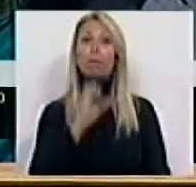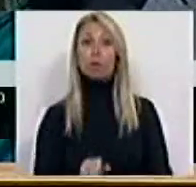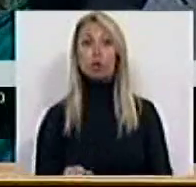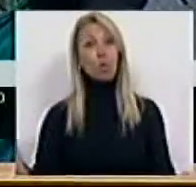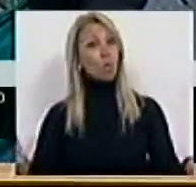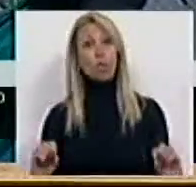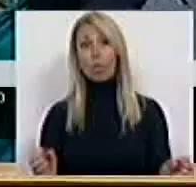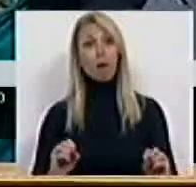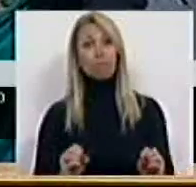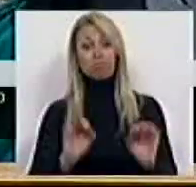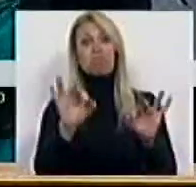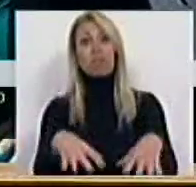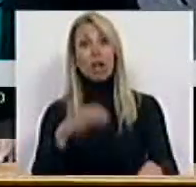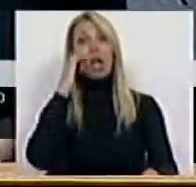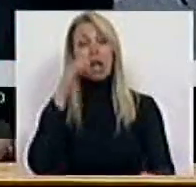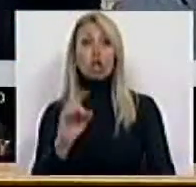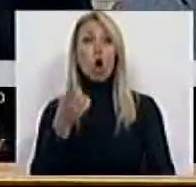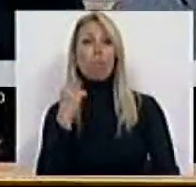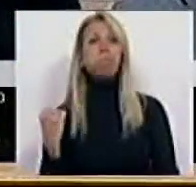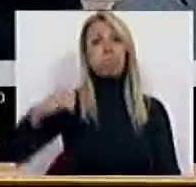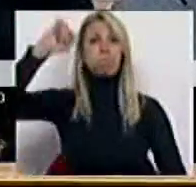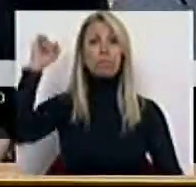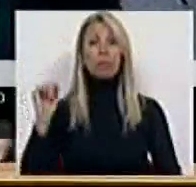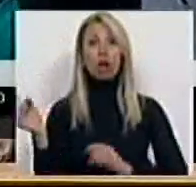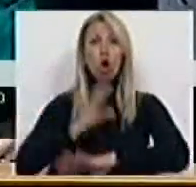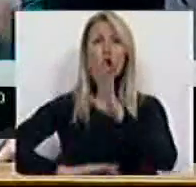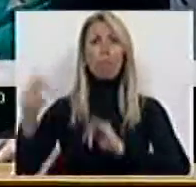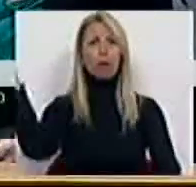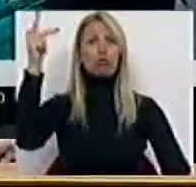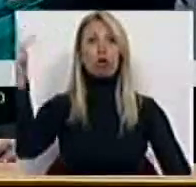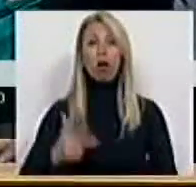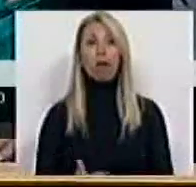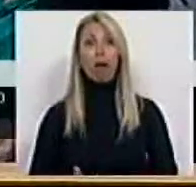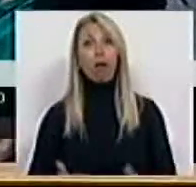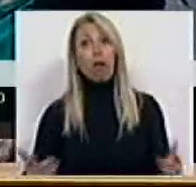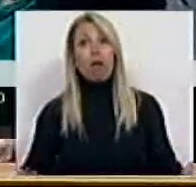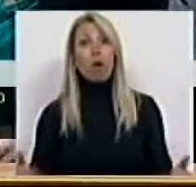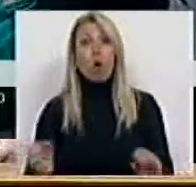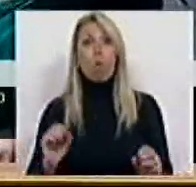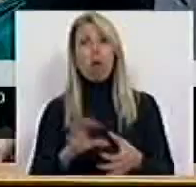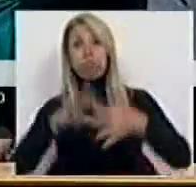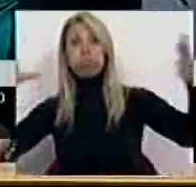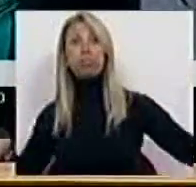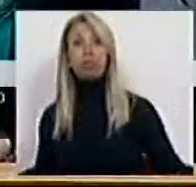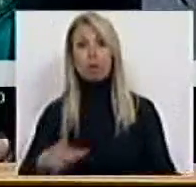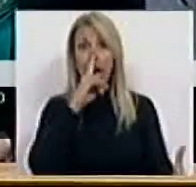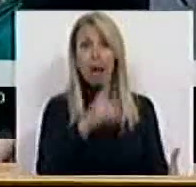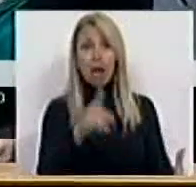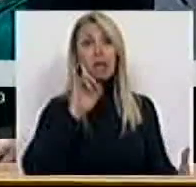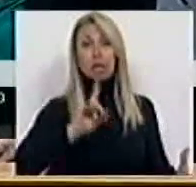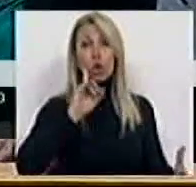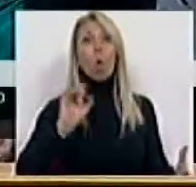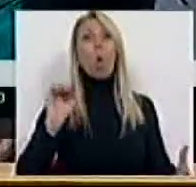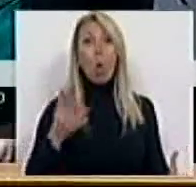não há saída da crise sem desobediência à Europa da Troika, que ou há ruptura com a austeridade de Angela Merkel ou seremos cada